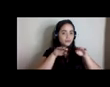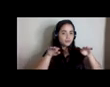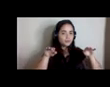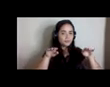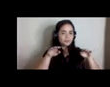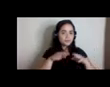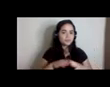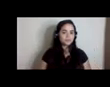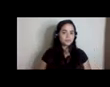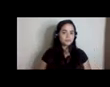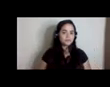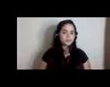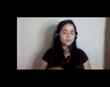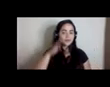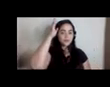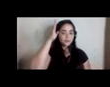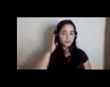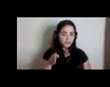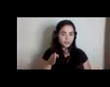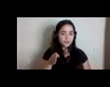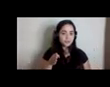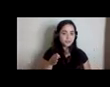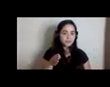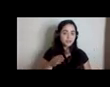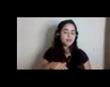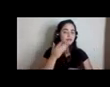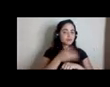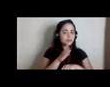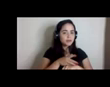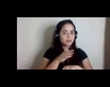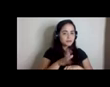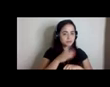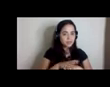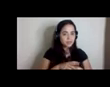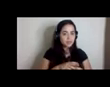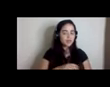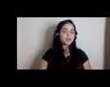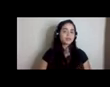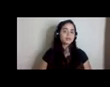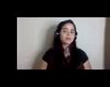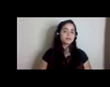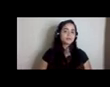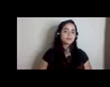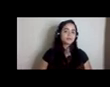verticalizar as nossas práticas, verticalizar as nossas